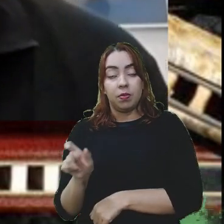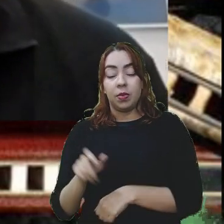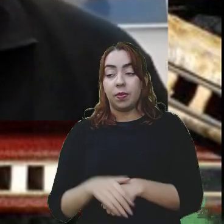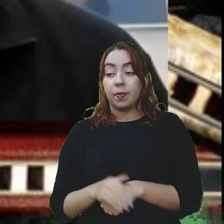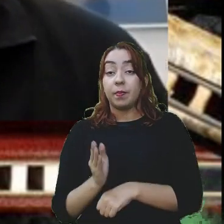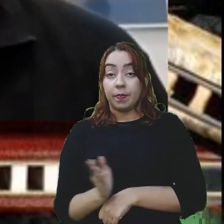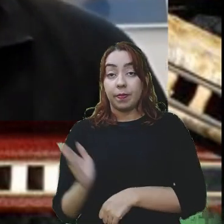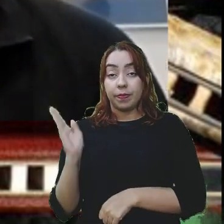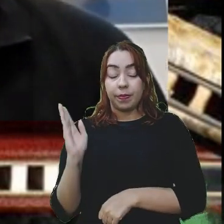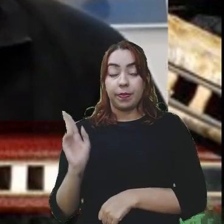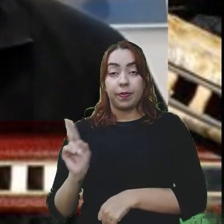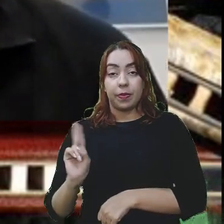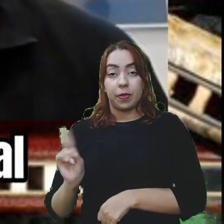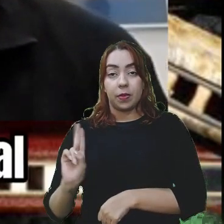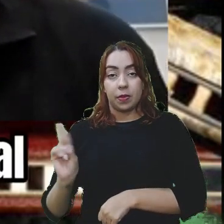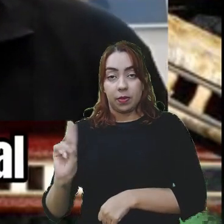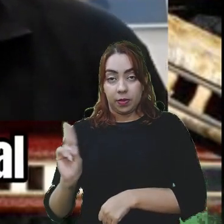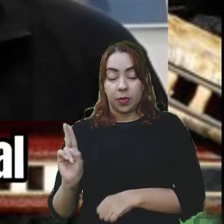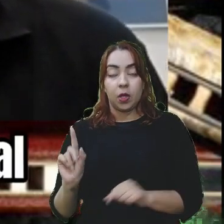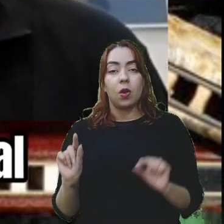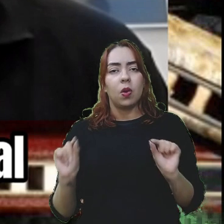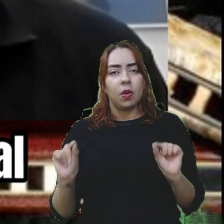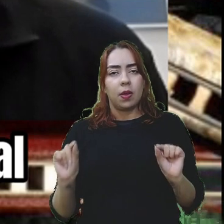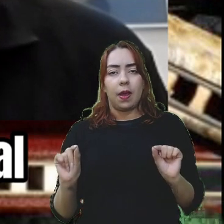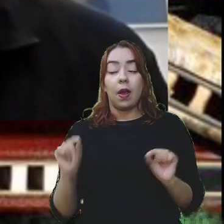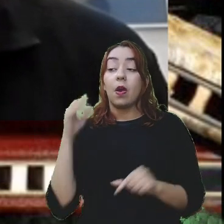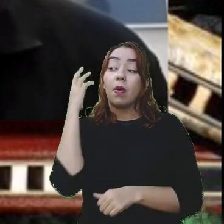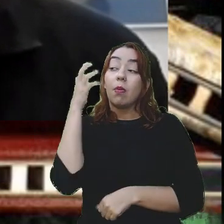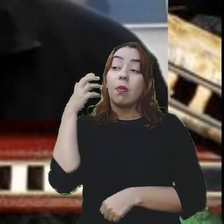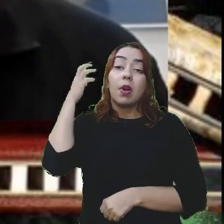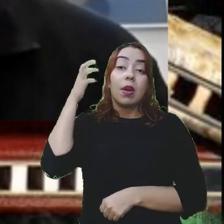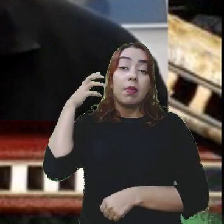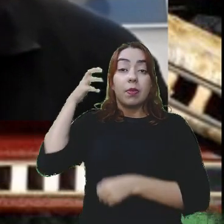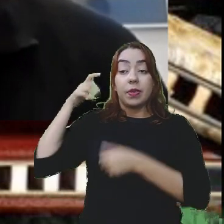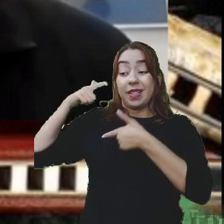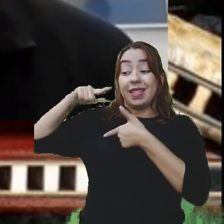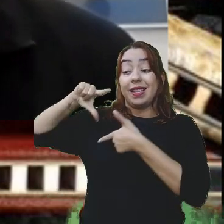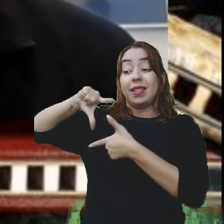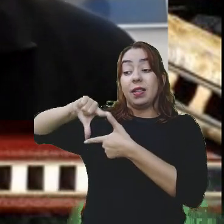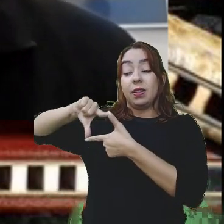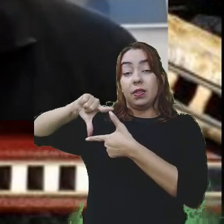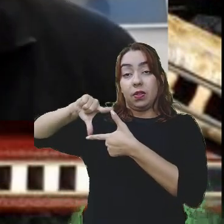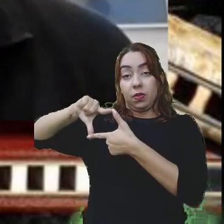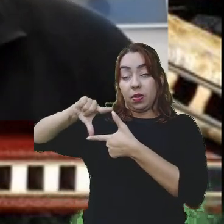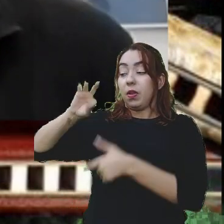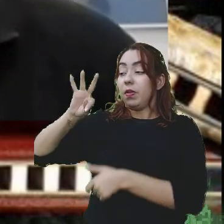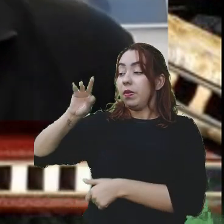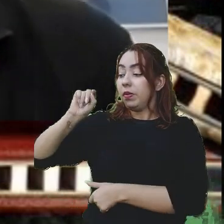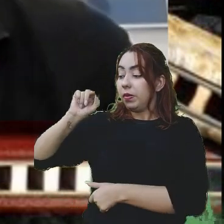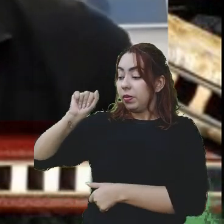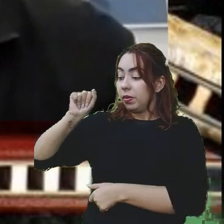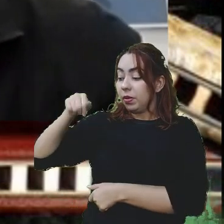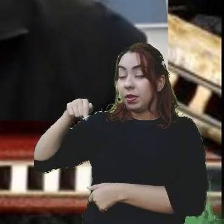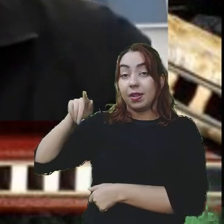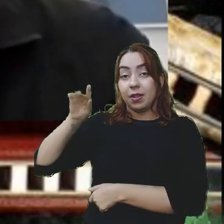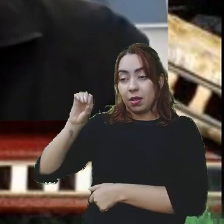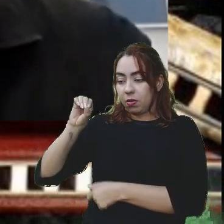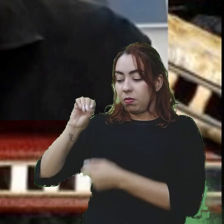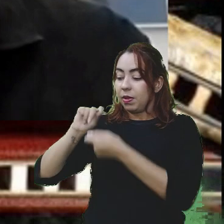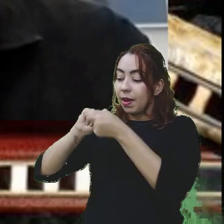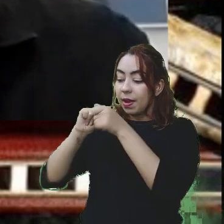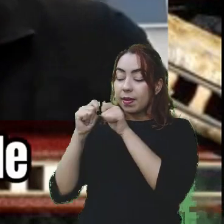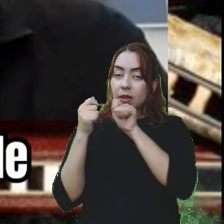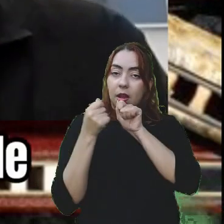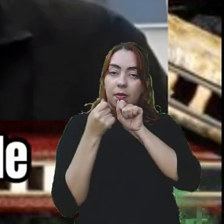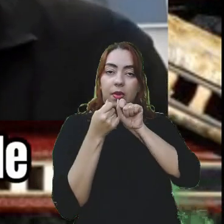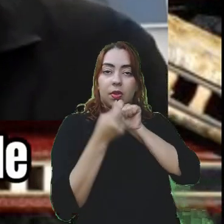está ele pegou uma música muito tradicional, que é o tango, e fez a música dele, transformou a música